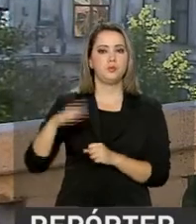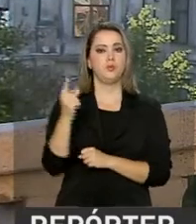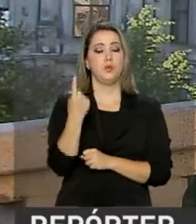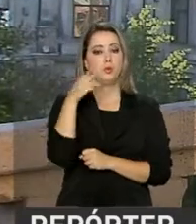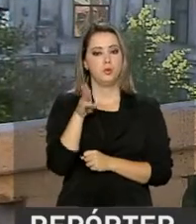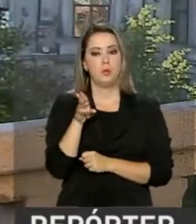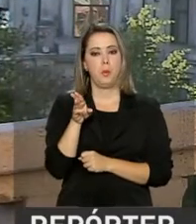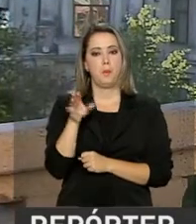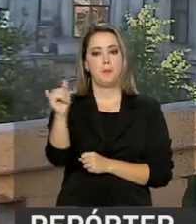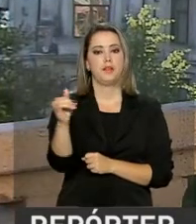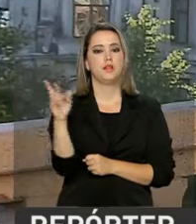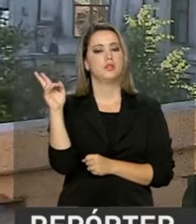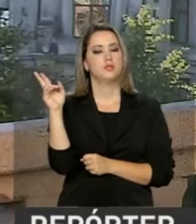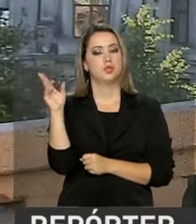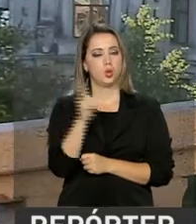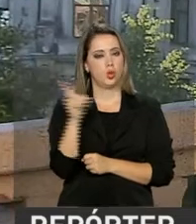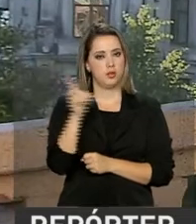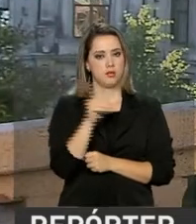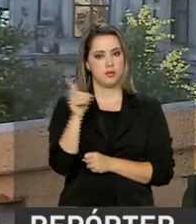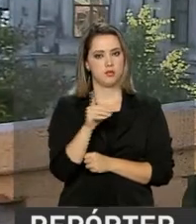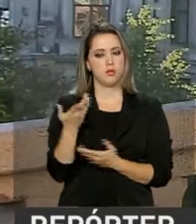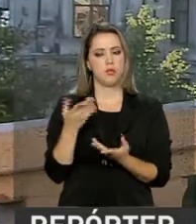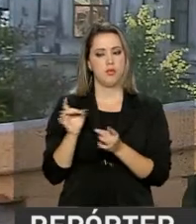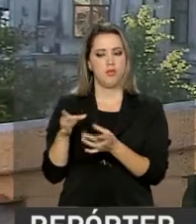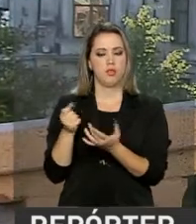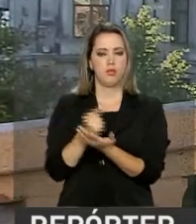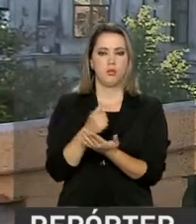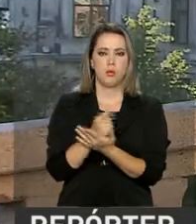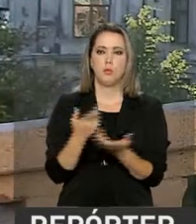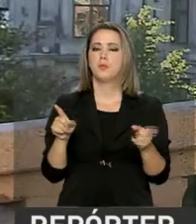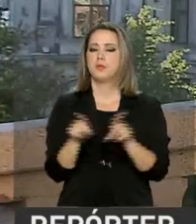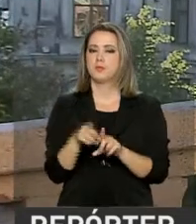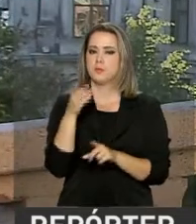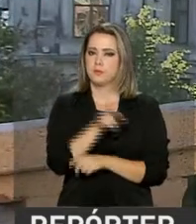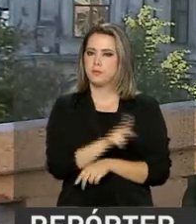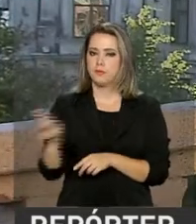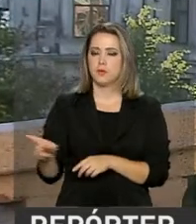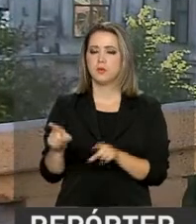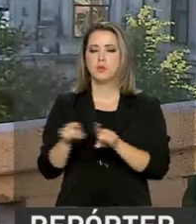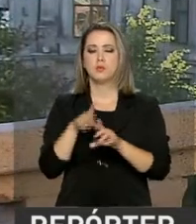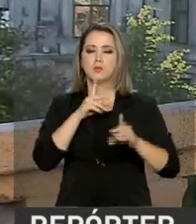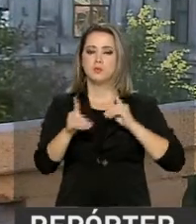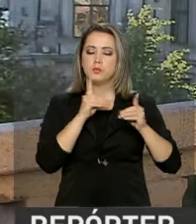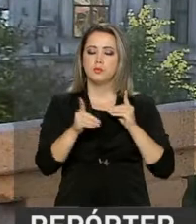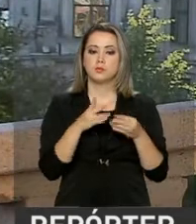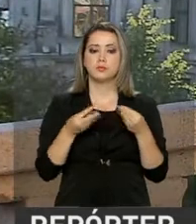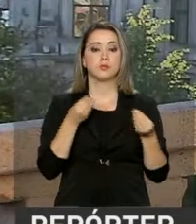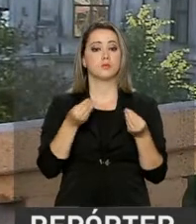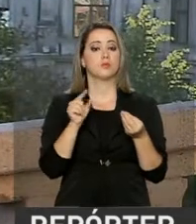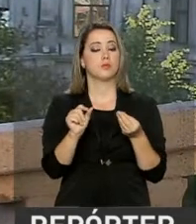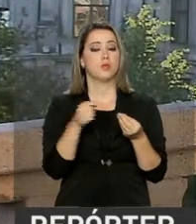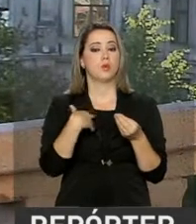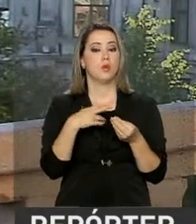um bilhão e 300 milhões de dólares em trocas comerciais o presidente michel temer também vai discutir com os dirigentes